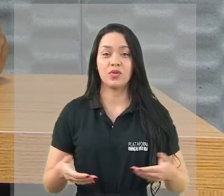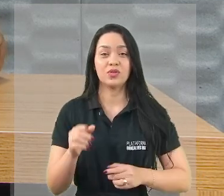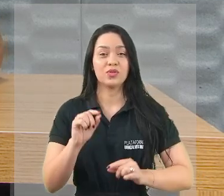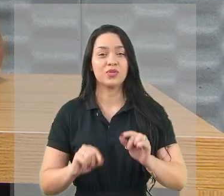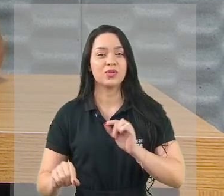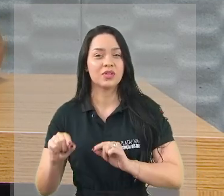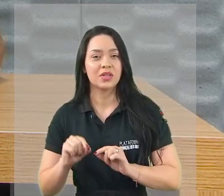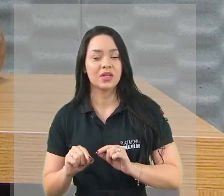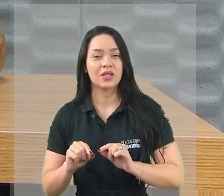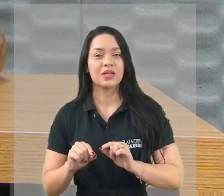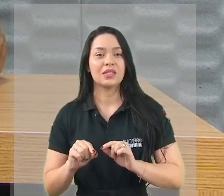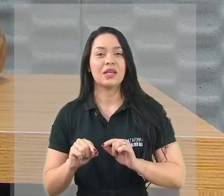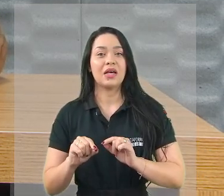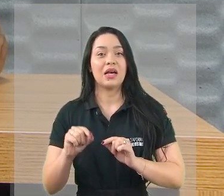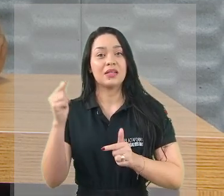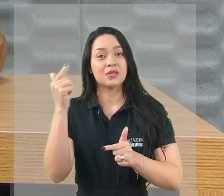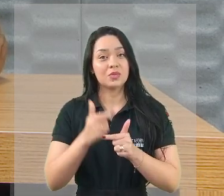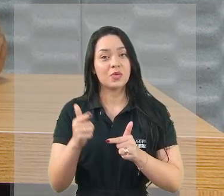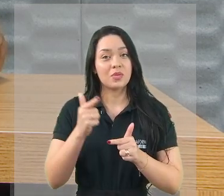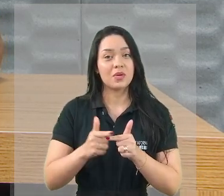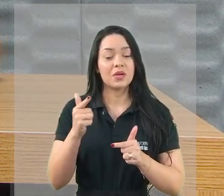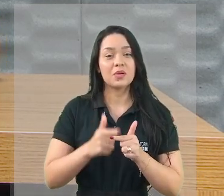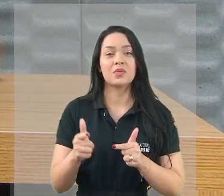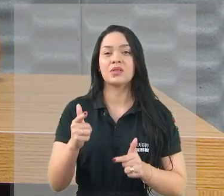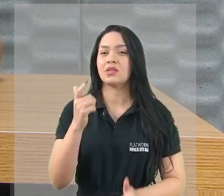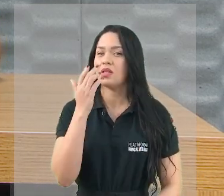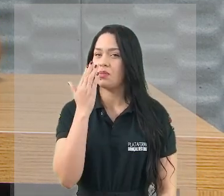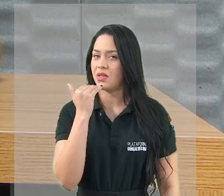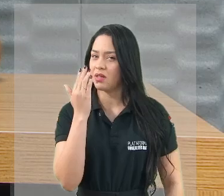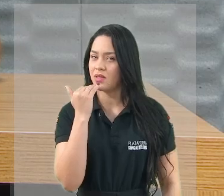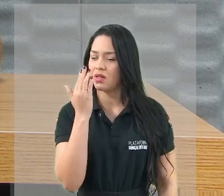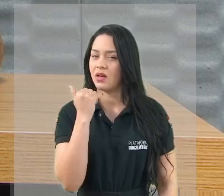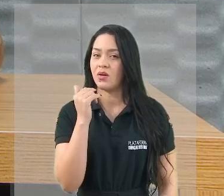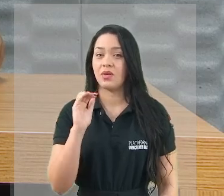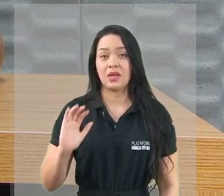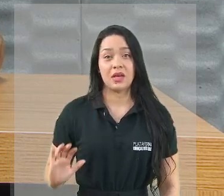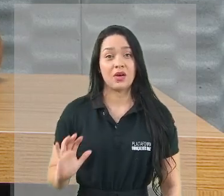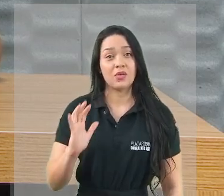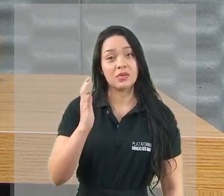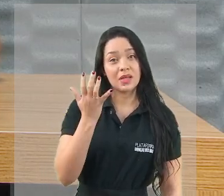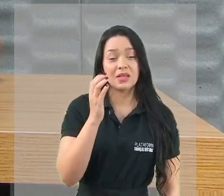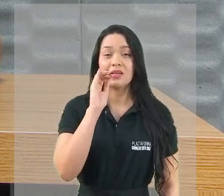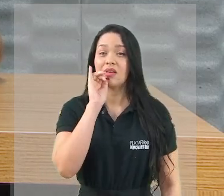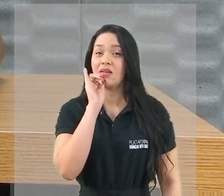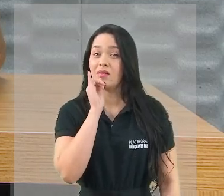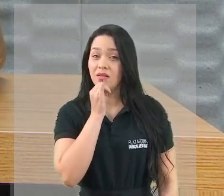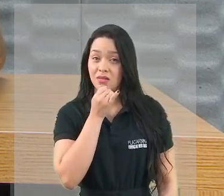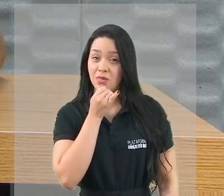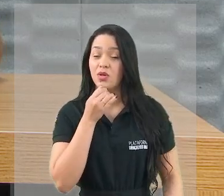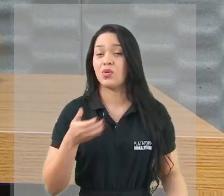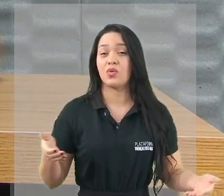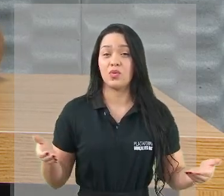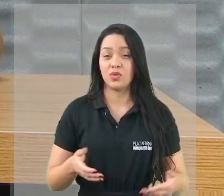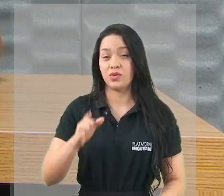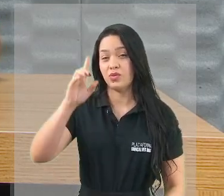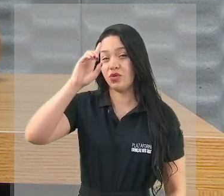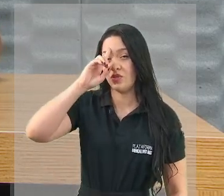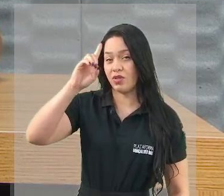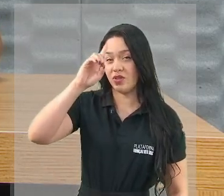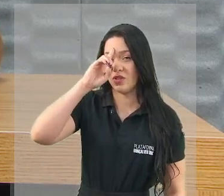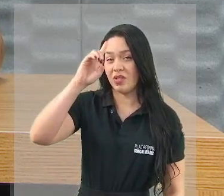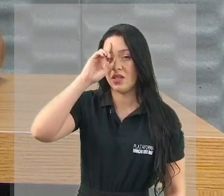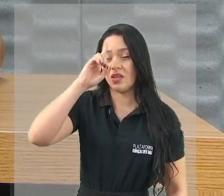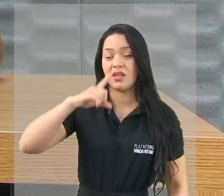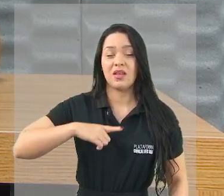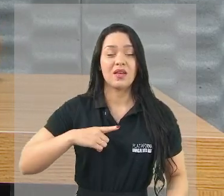os distúrbios alimentares. É algo que acontece, infelizmente, muito hoje no dia a dia, acomete muitas